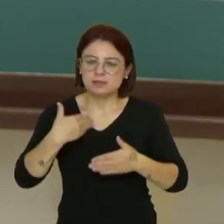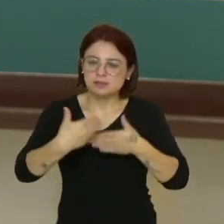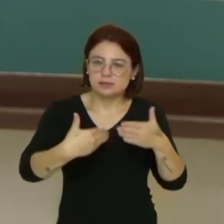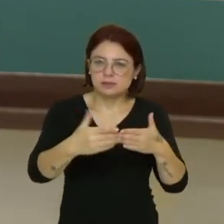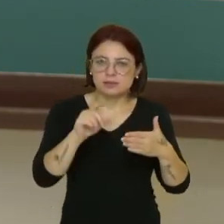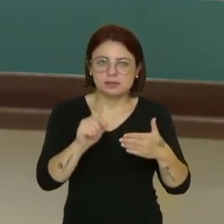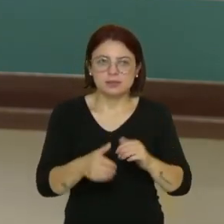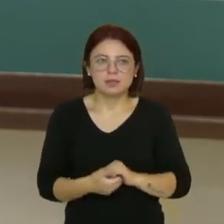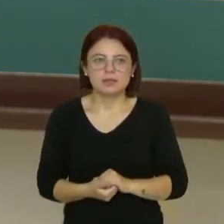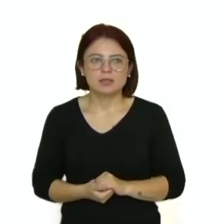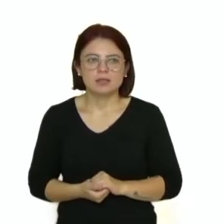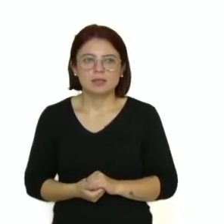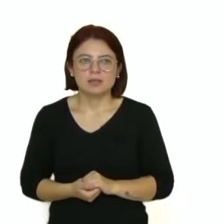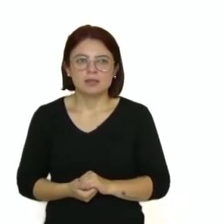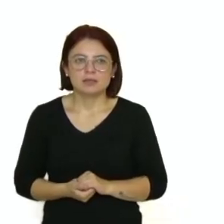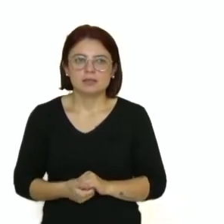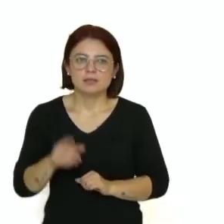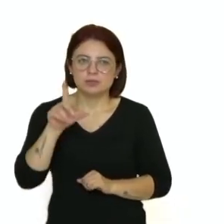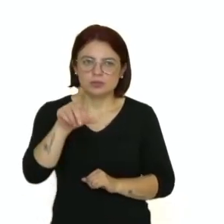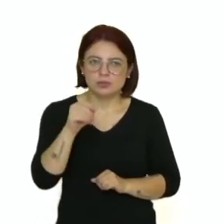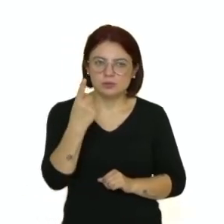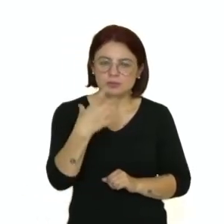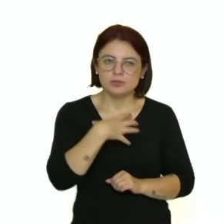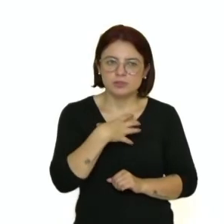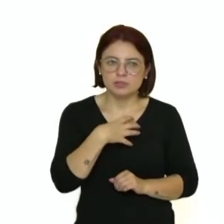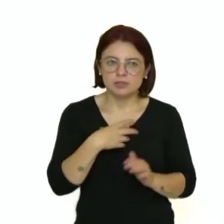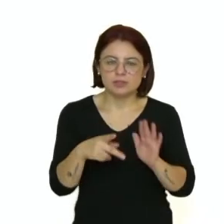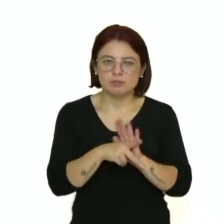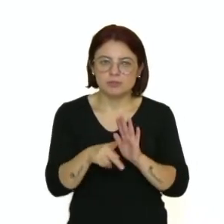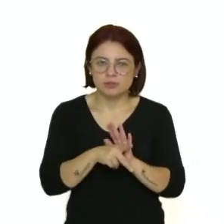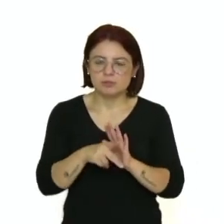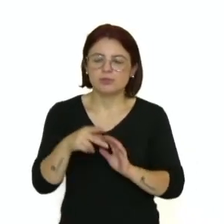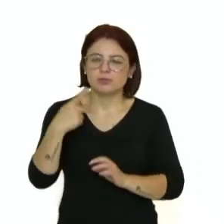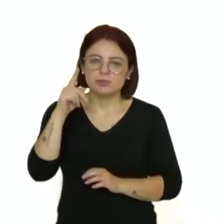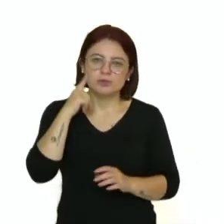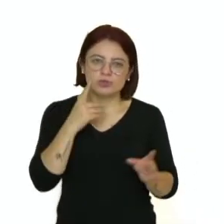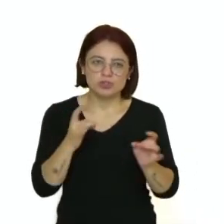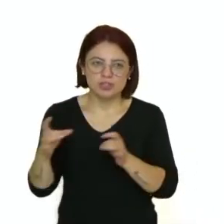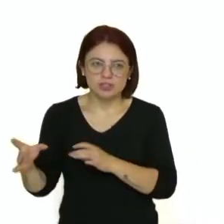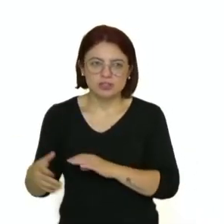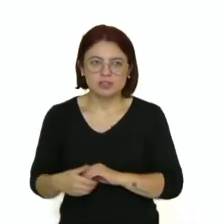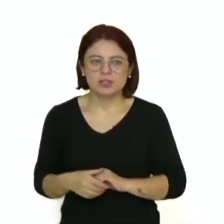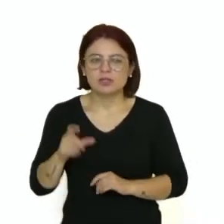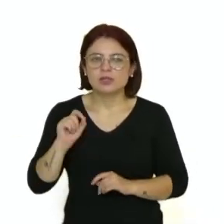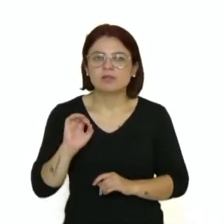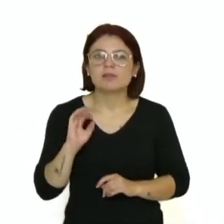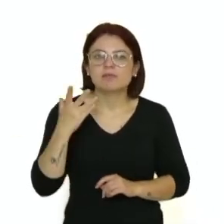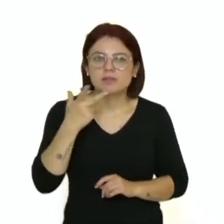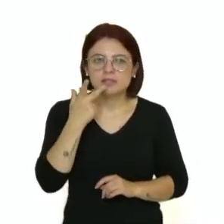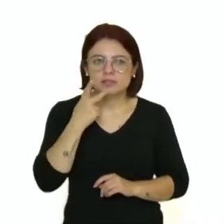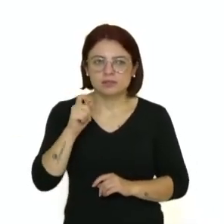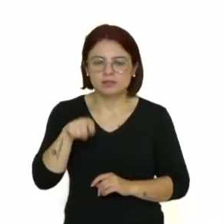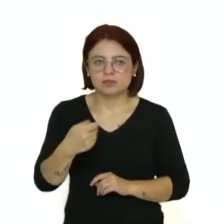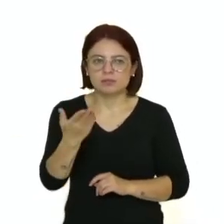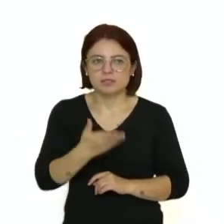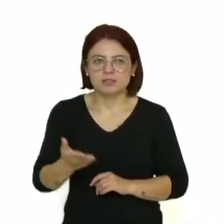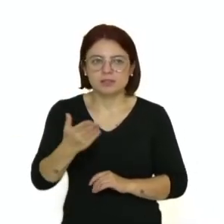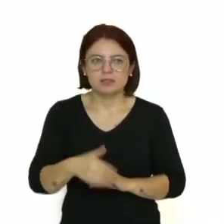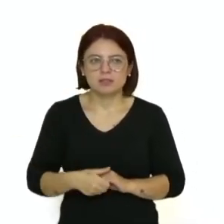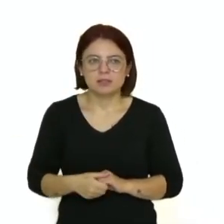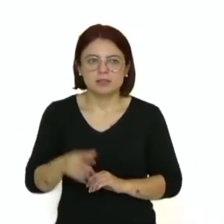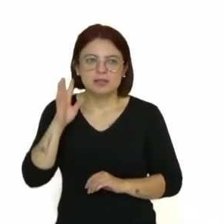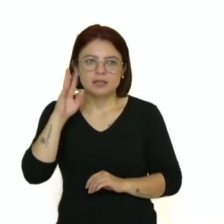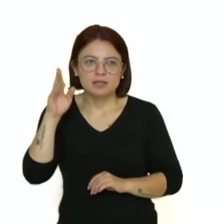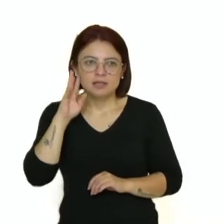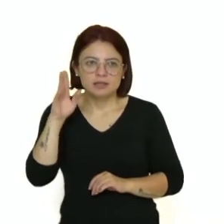para a produção. Primeiro, escolha a situação cotidiana que você vai narrar. Sobre o que você vai falar especificamente?